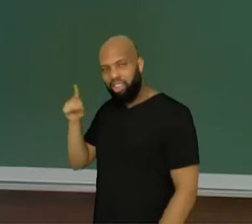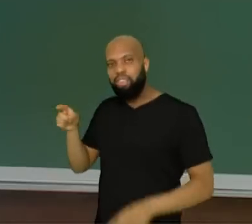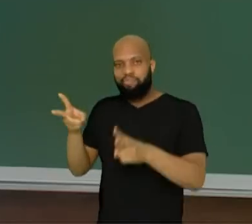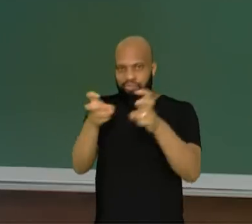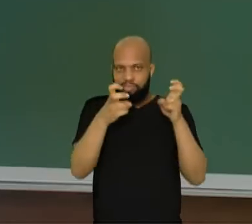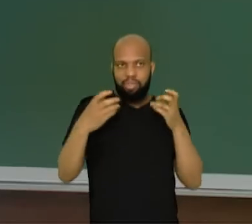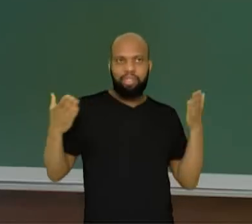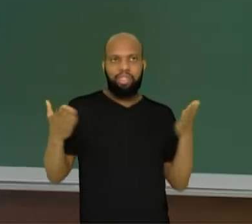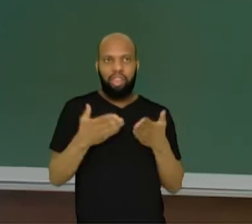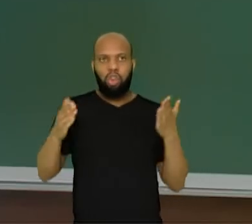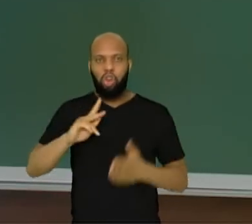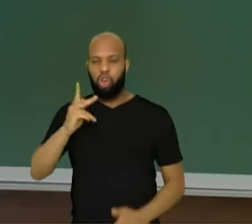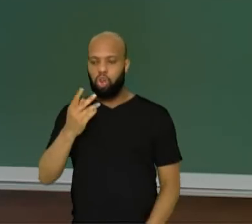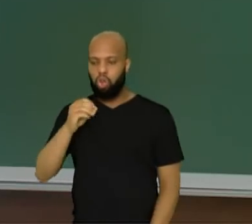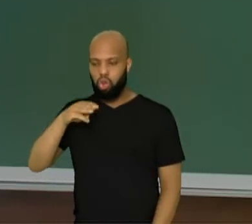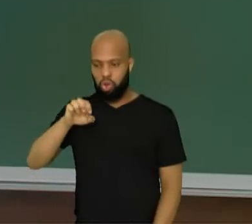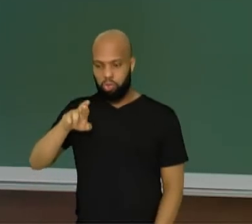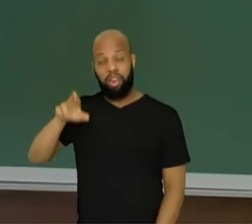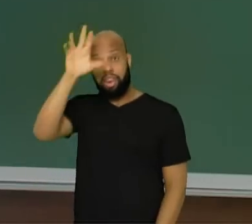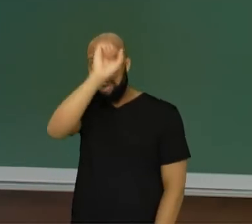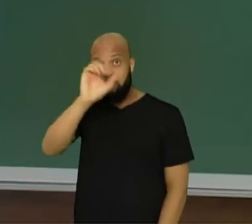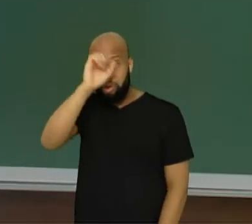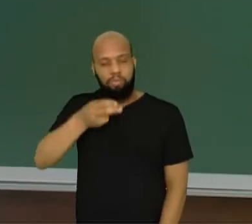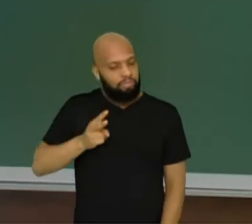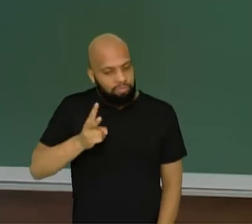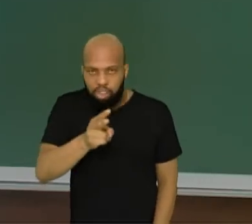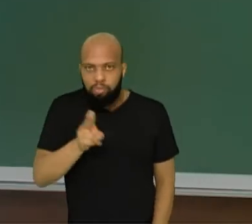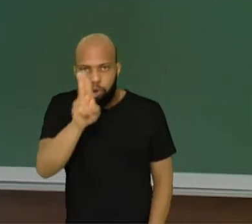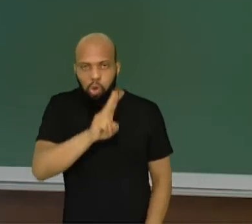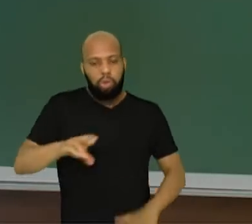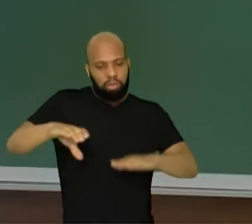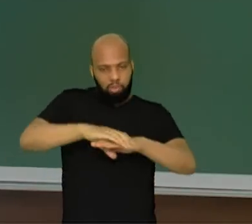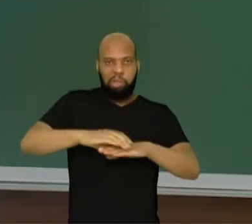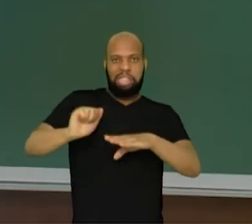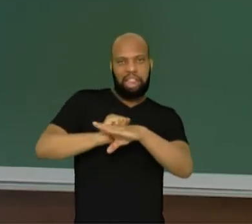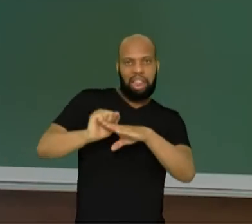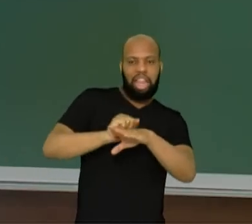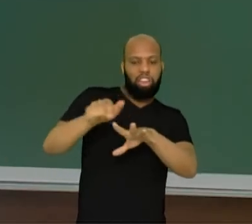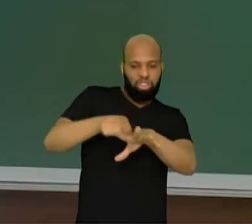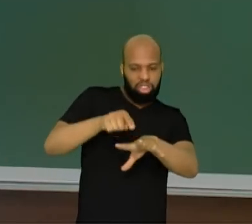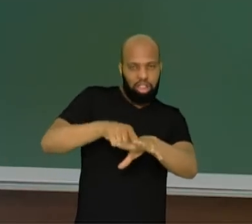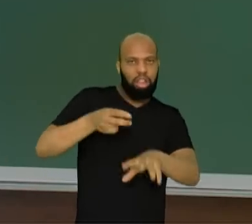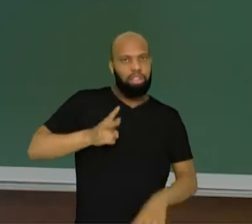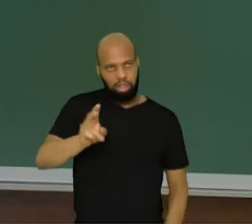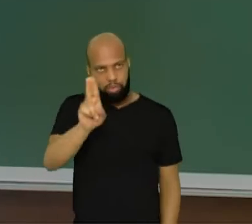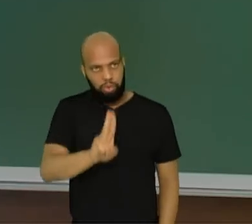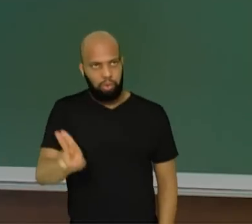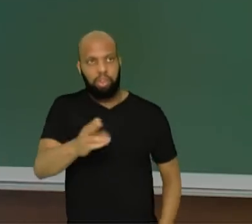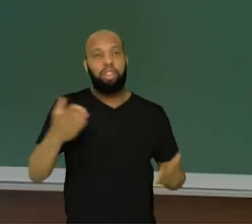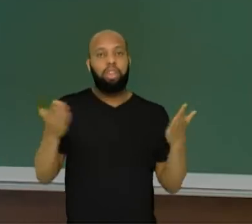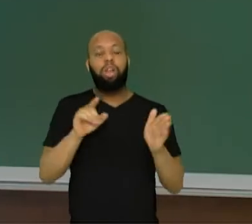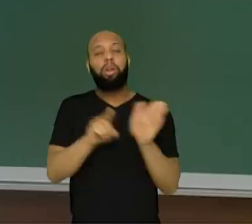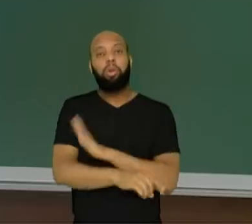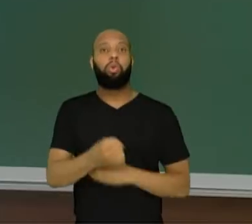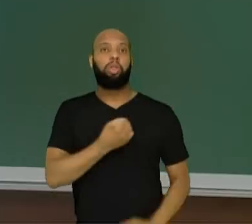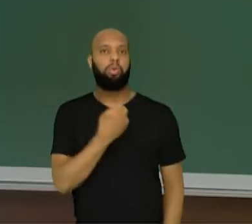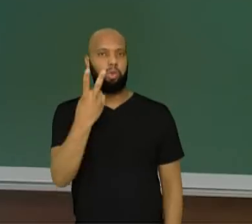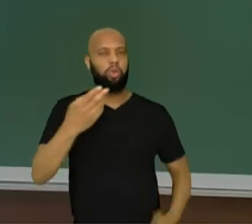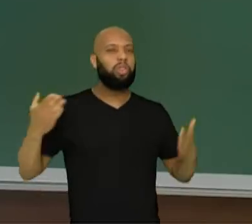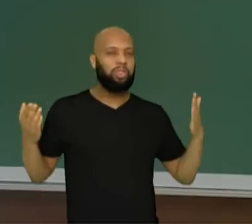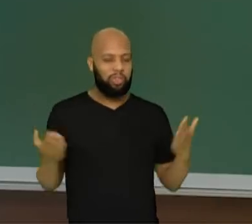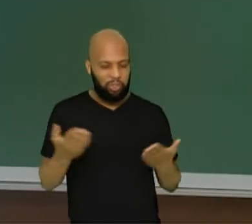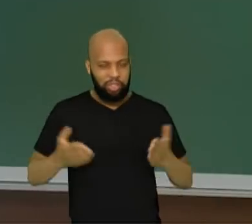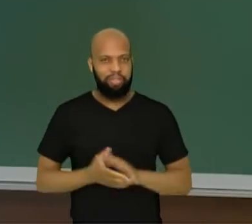o Homer, ele aprendeu que ele tem que andar com calçado e ele está pondo o calçado. Então vamos para o nosso segundo quiz de